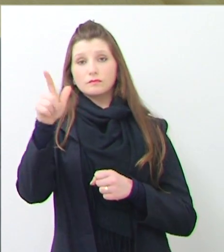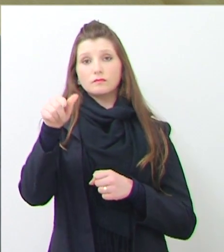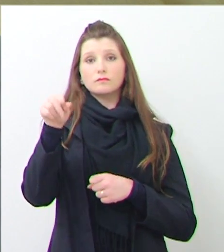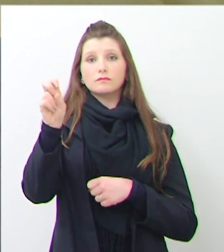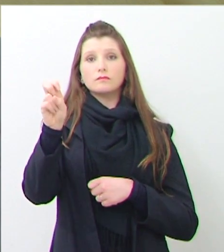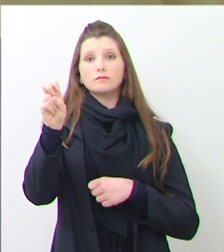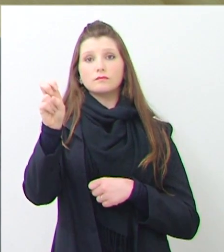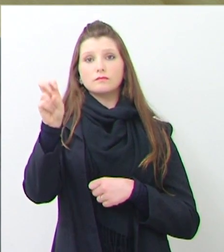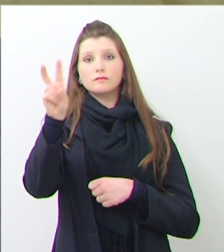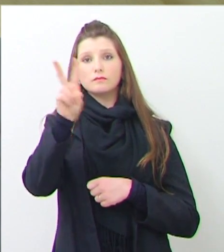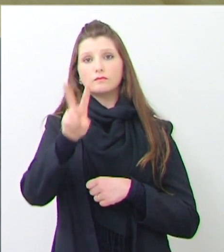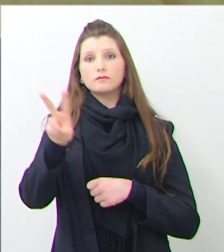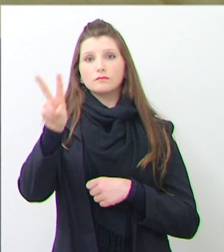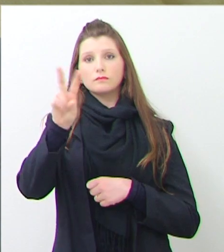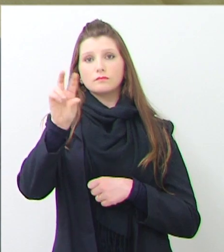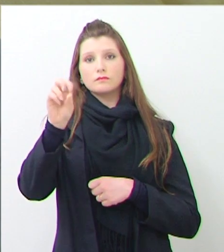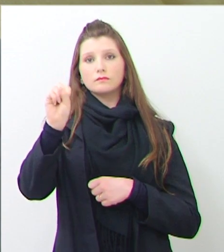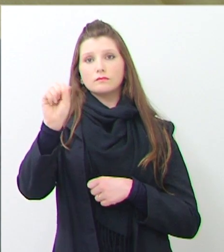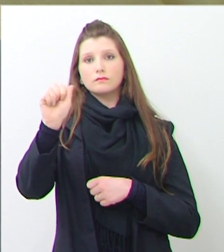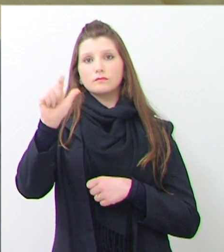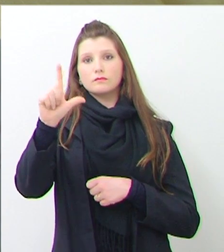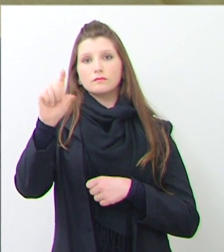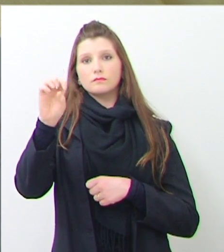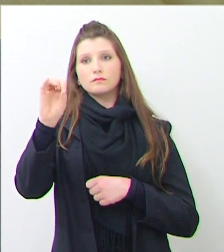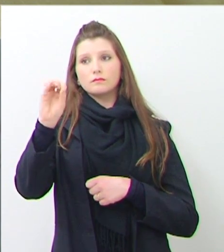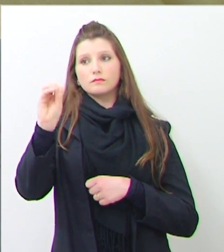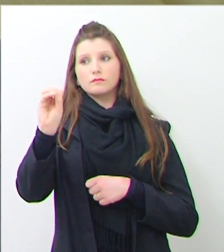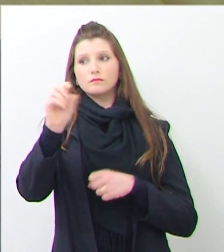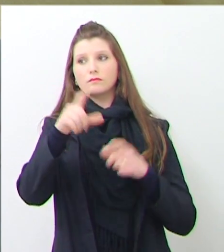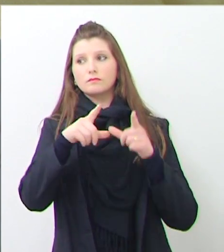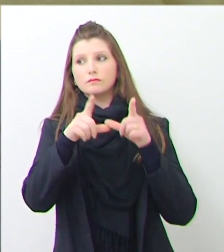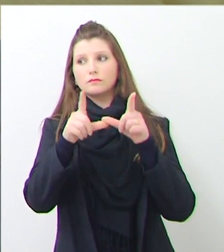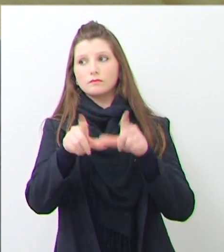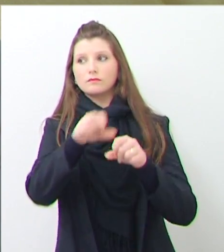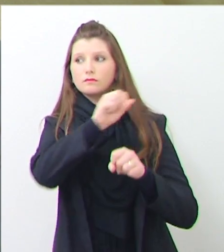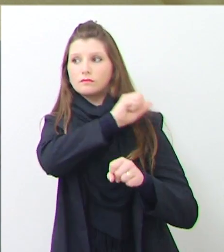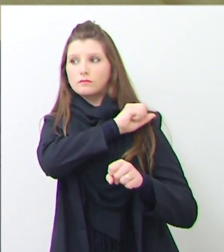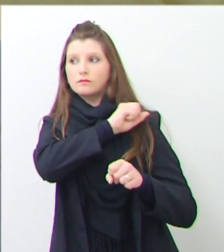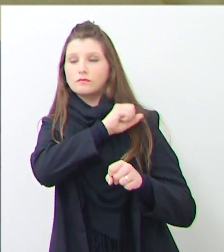162/2015, de autoria do vereador Salésio Lima. Requerimento número